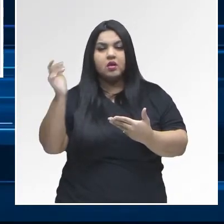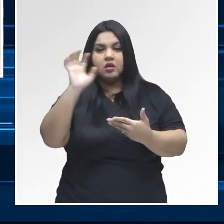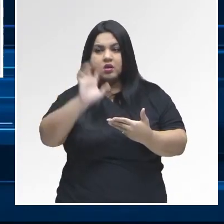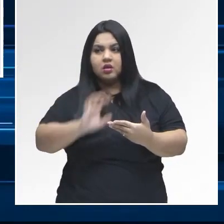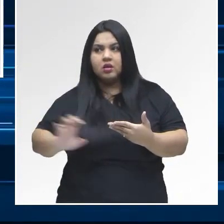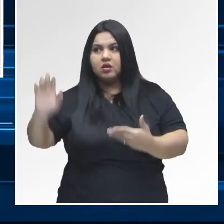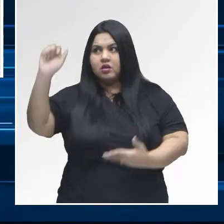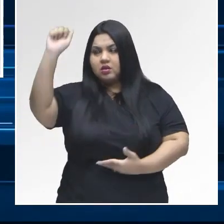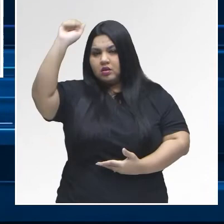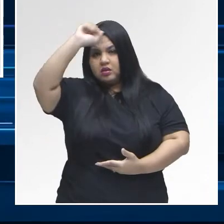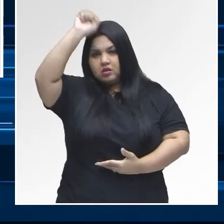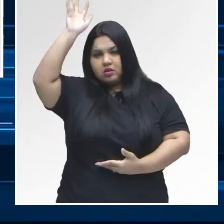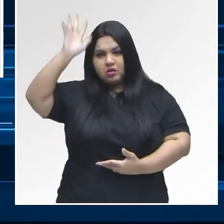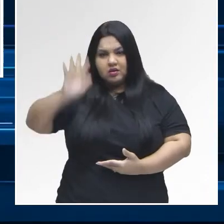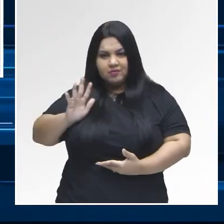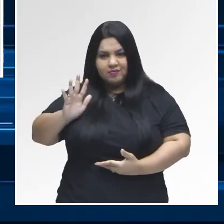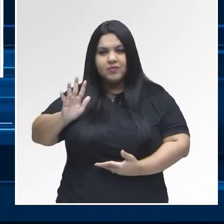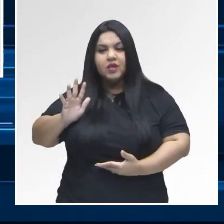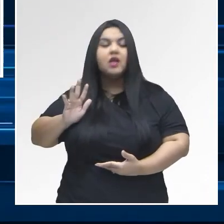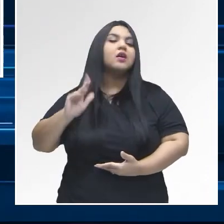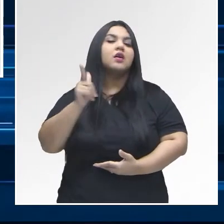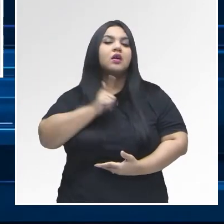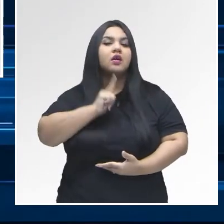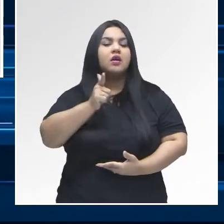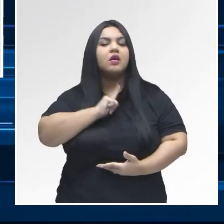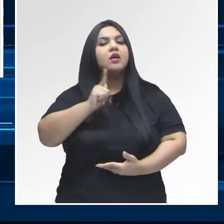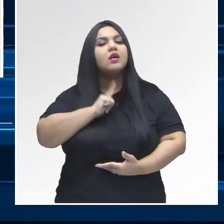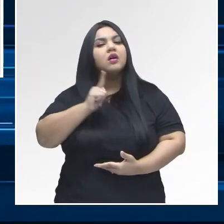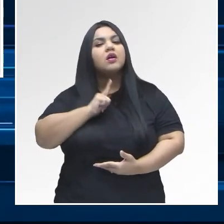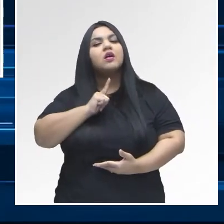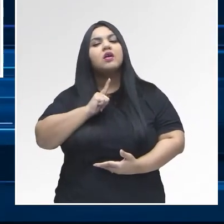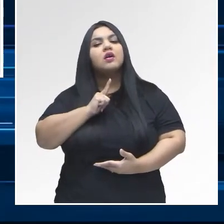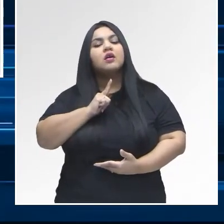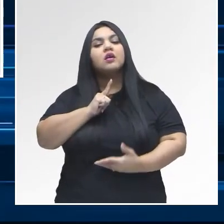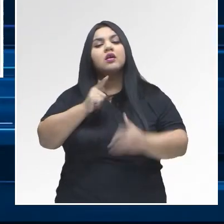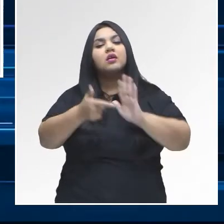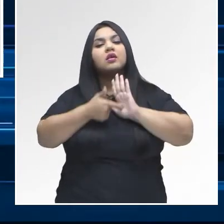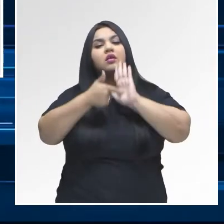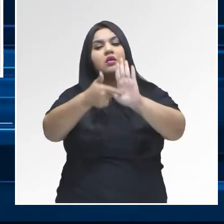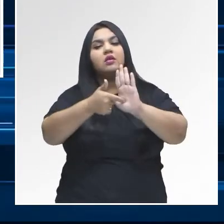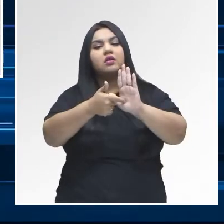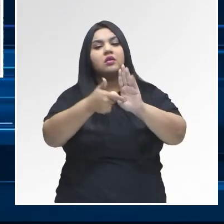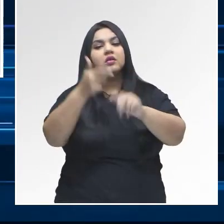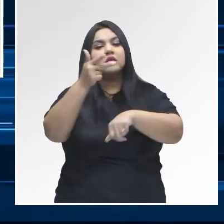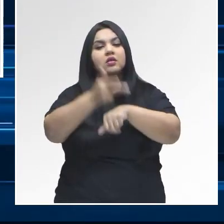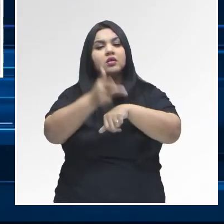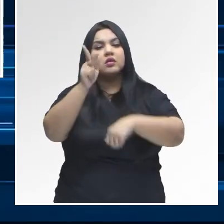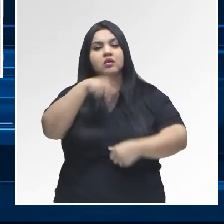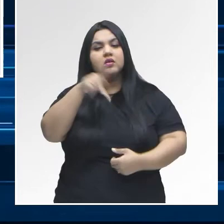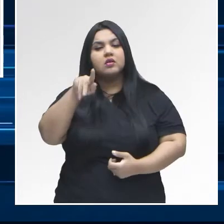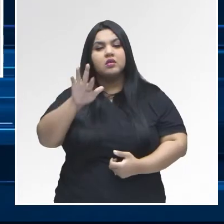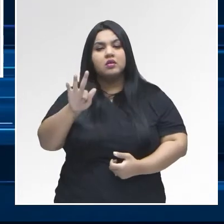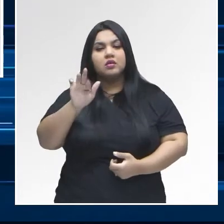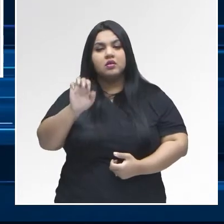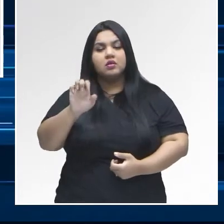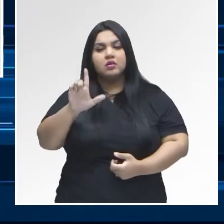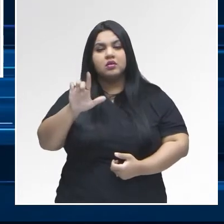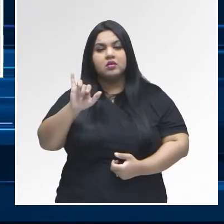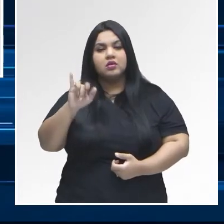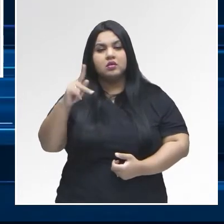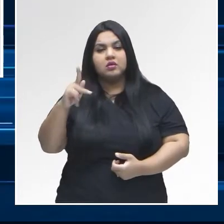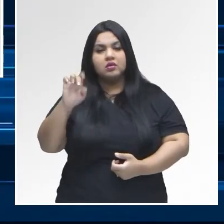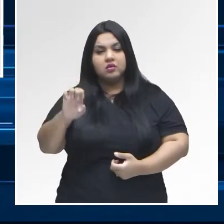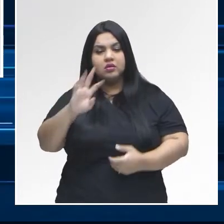afro, tá? Que tem essa matriz africana, eu vou trazer para vocês aqui um vídeo com o professor Felipe Cantalice, que fez